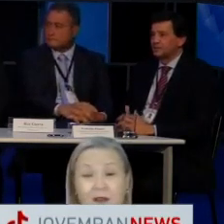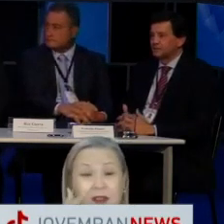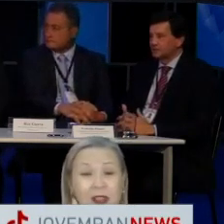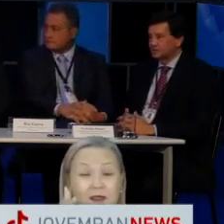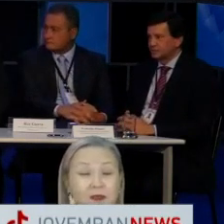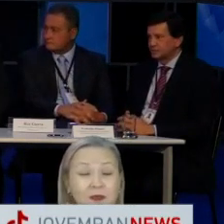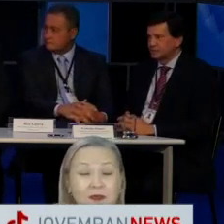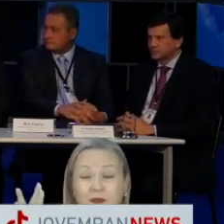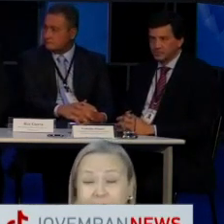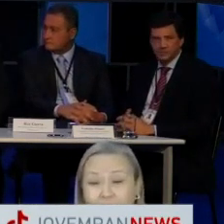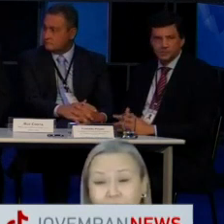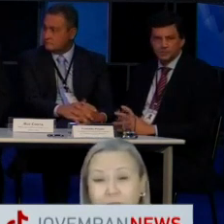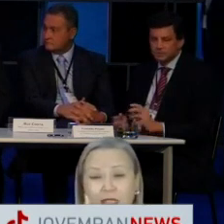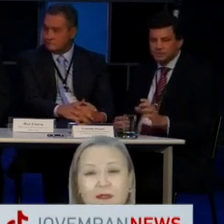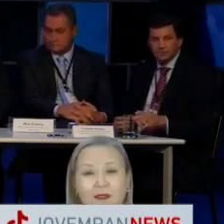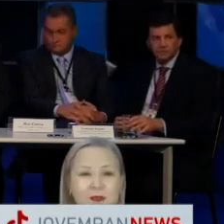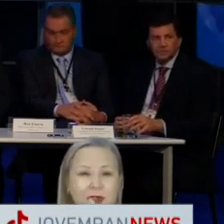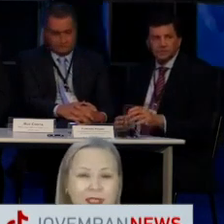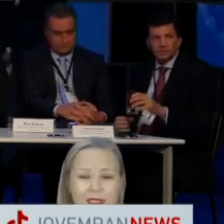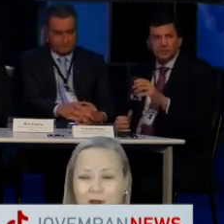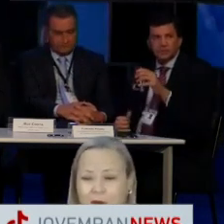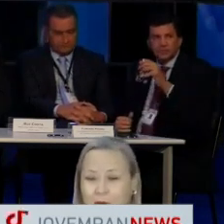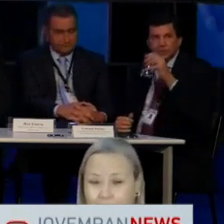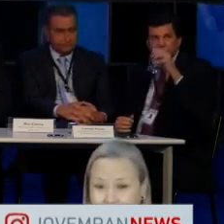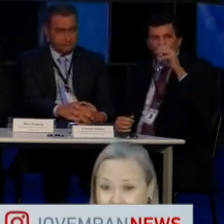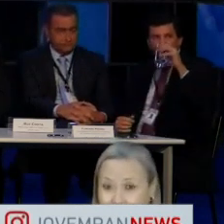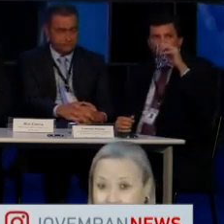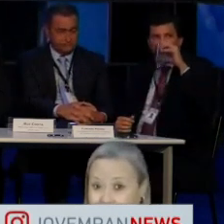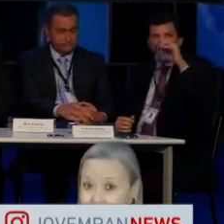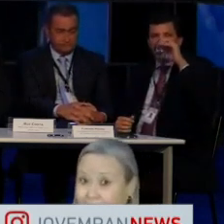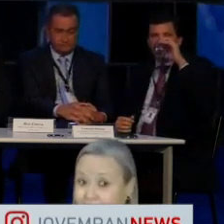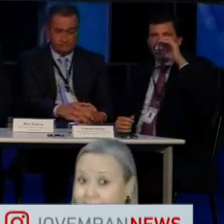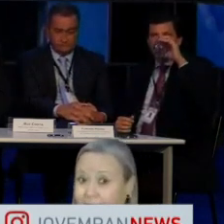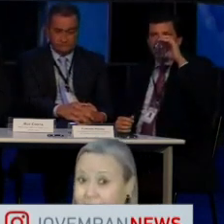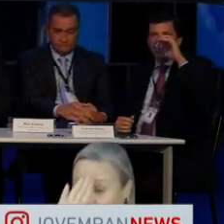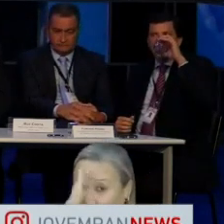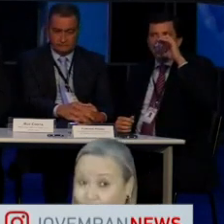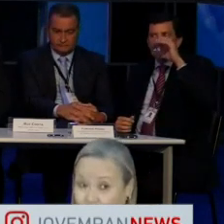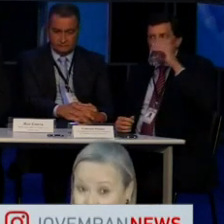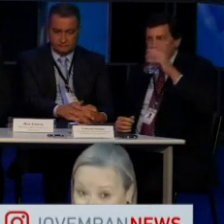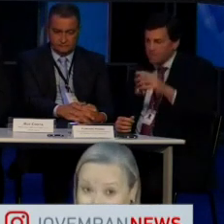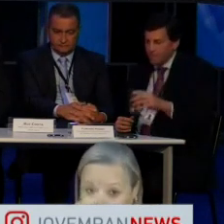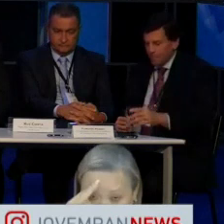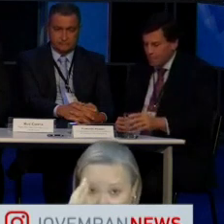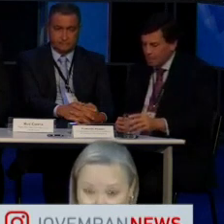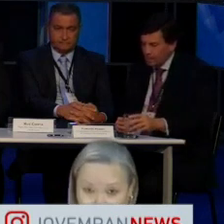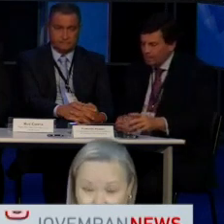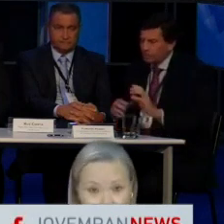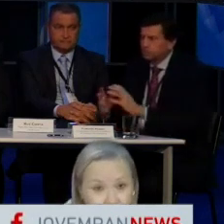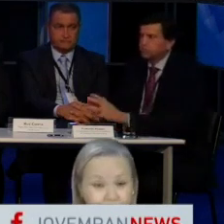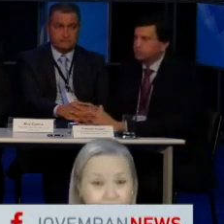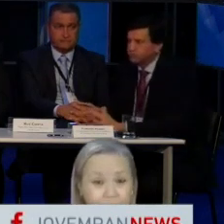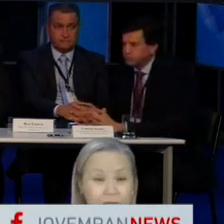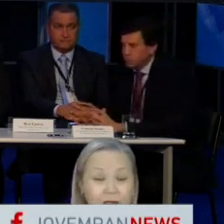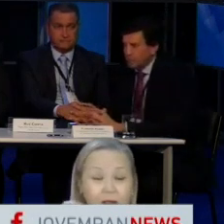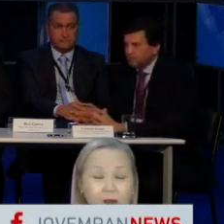e estavam lá aqueles que também estão depositando a esperança no senhor para restaurar o Estado democrático de direito, mas é também a esperança